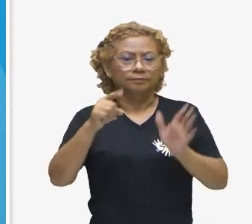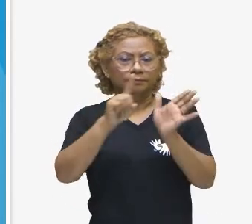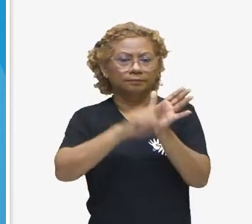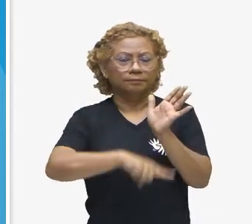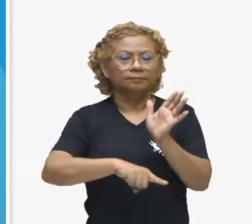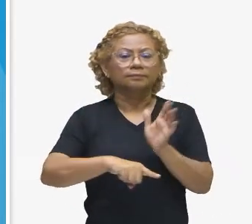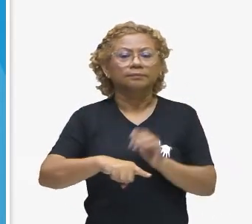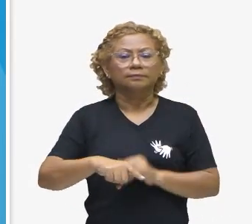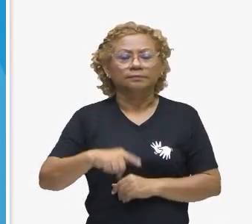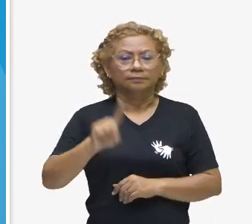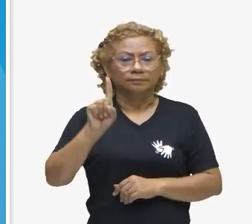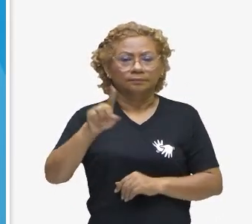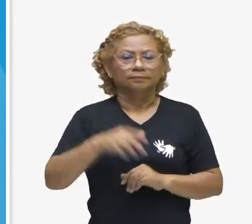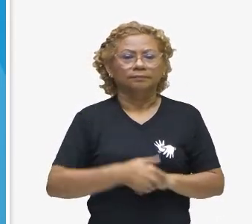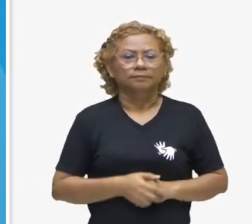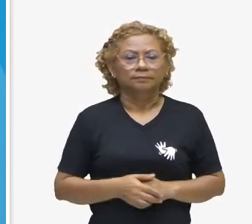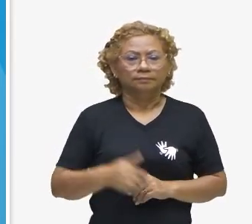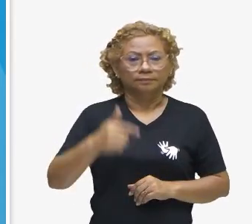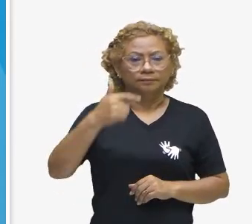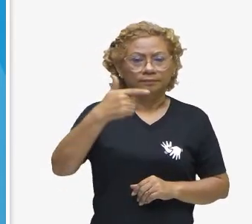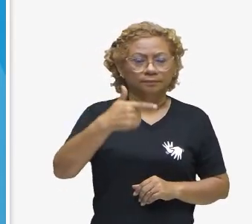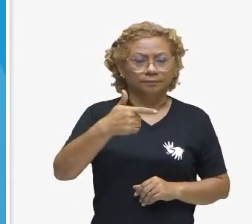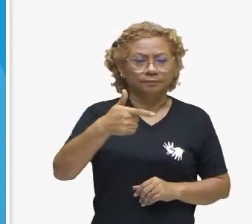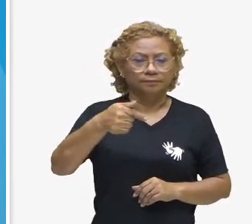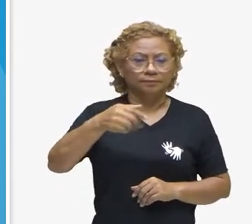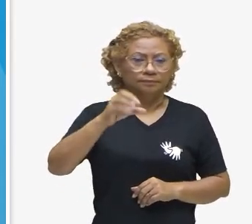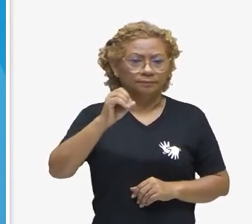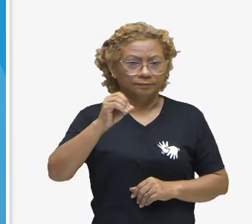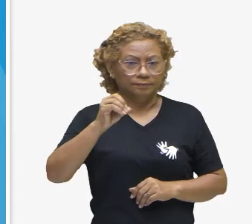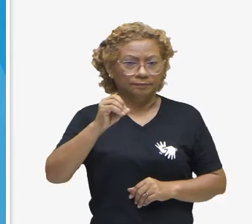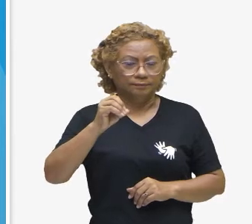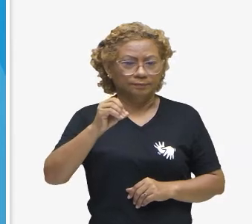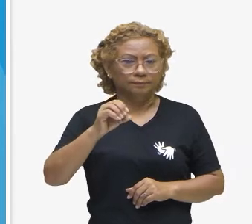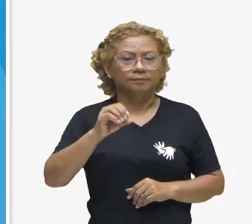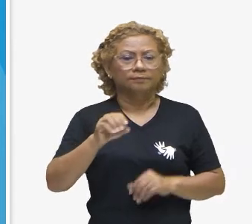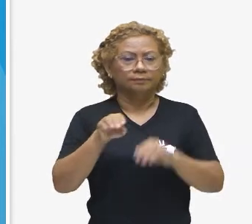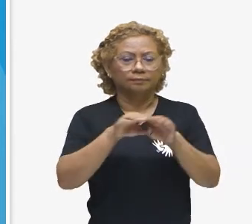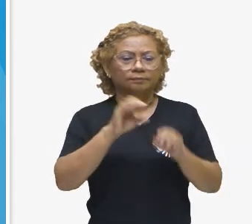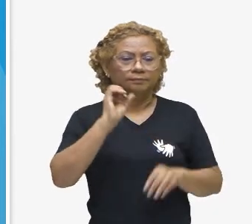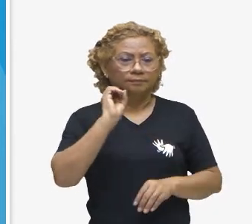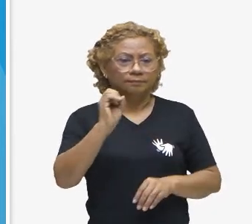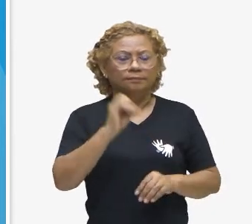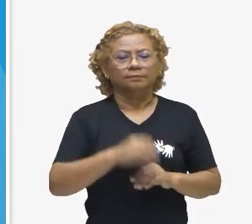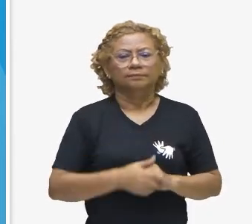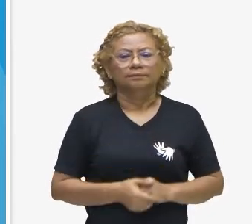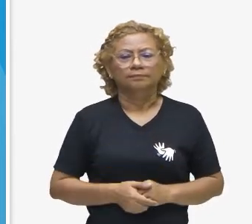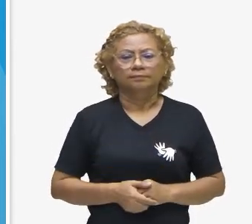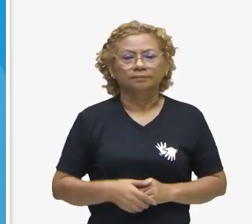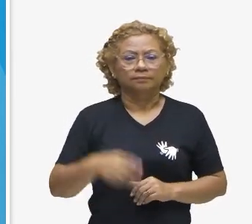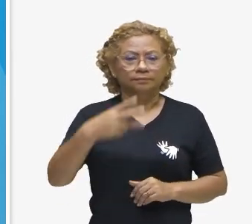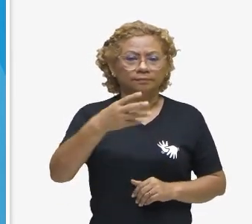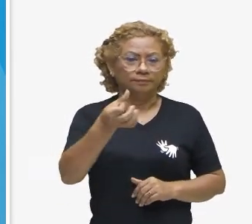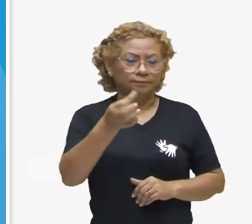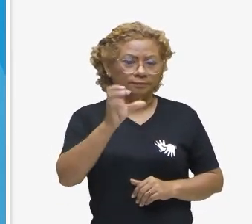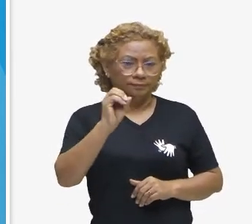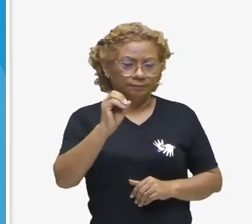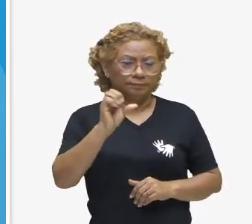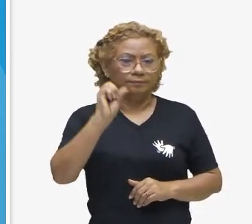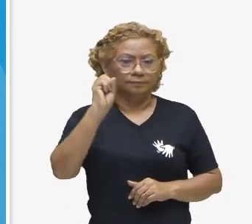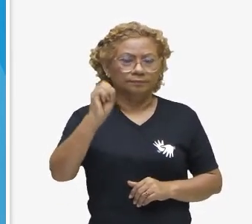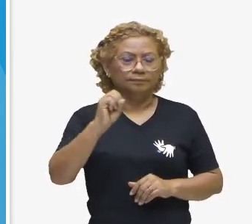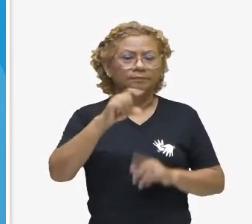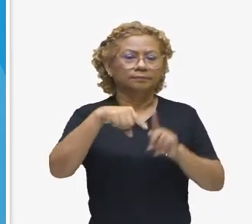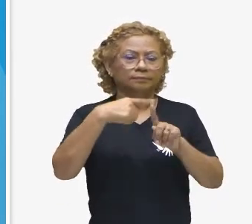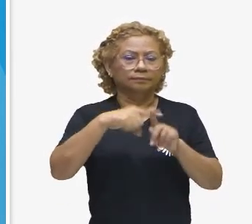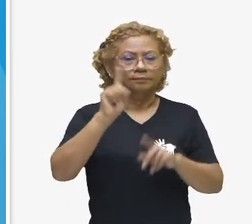negativo. O cosseno de 270 graus é igual a 0. E o cosseno de 360 graus é igual a